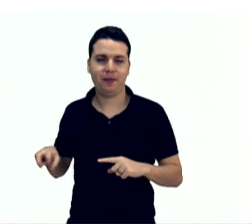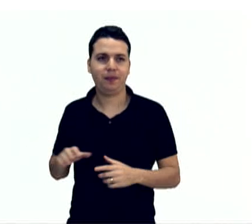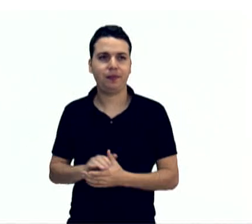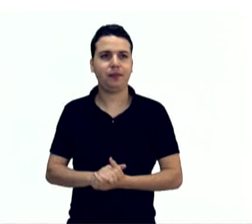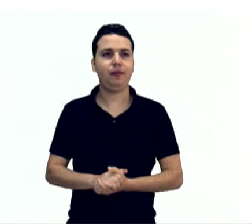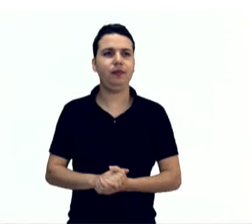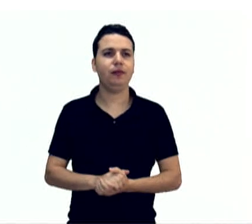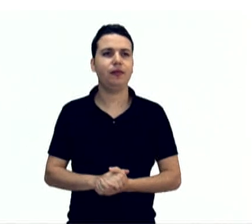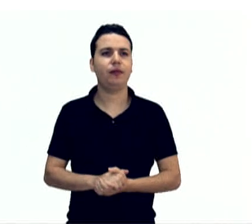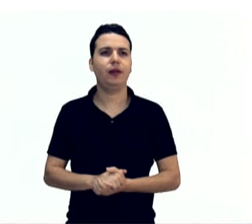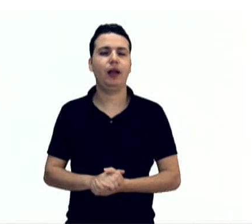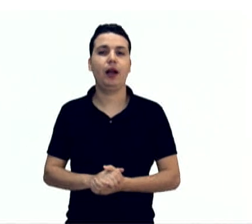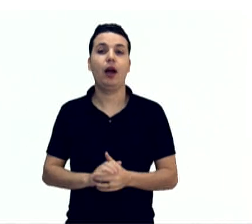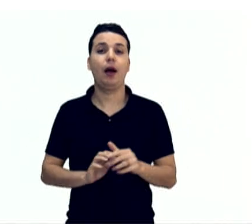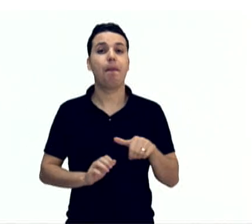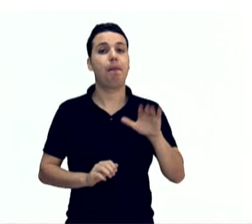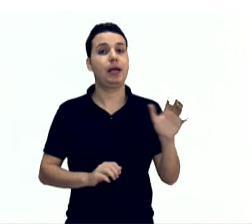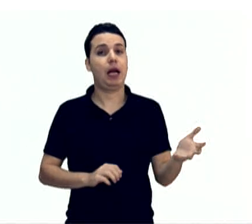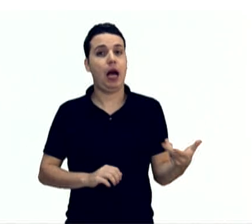já falou,